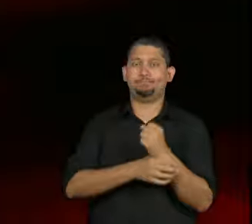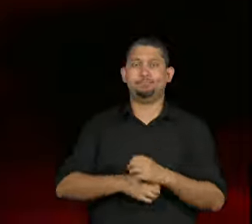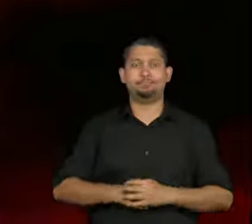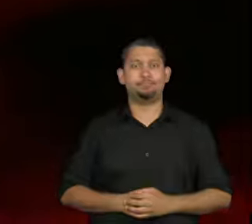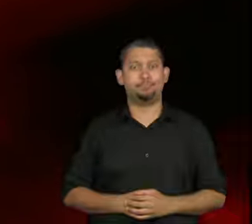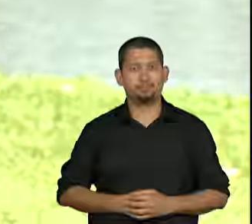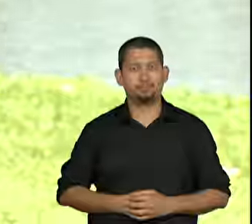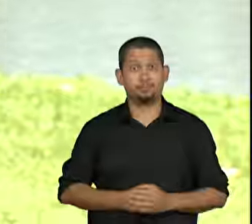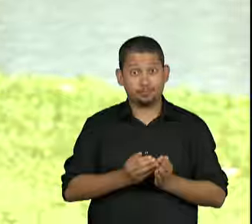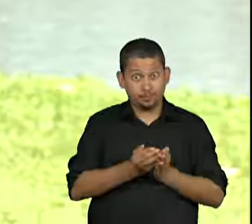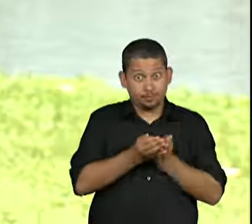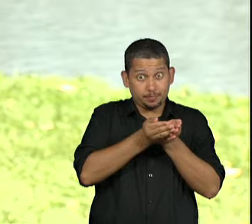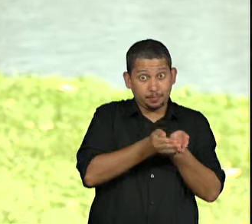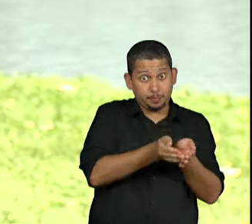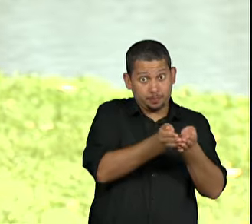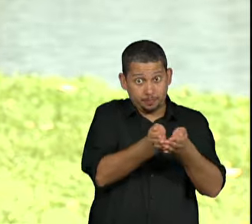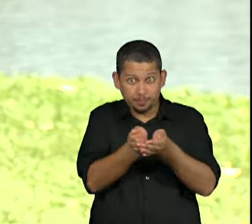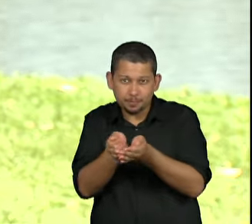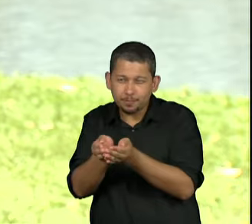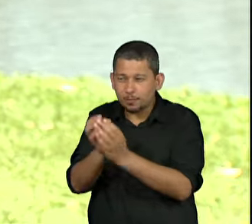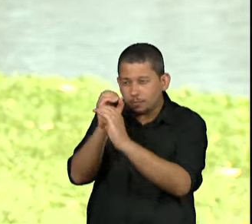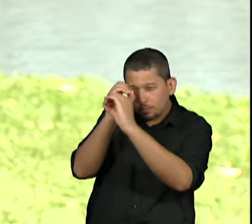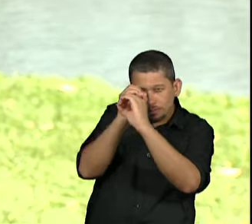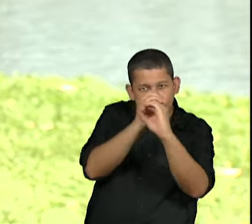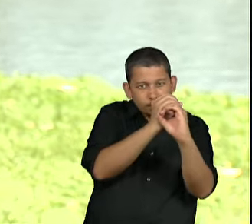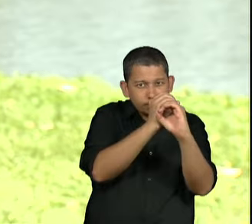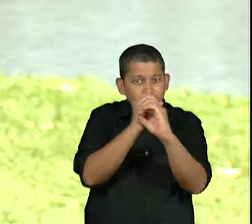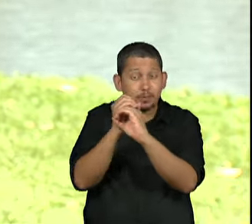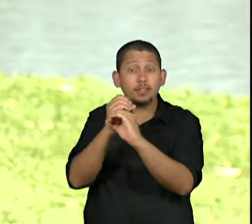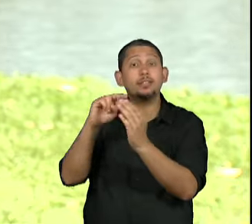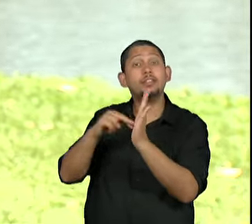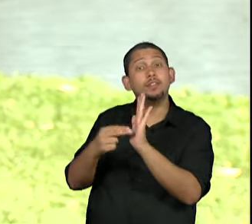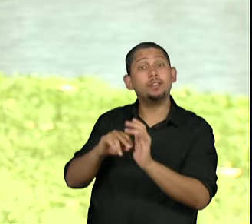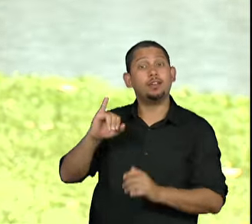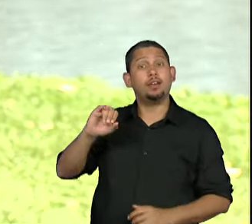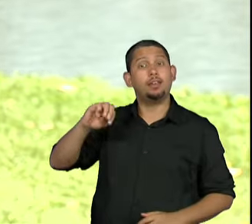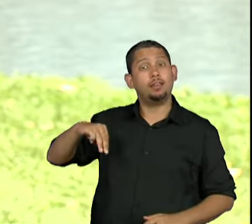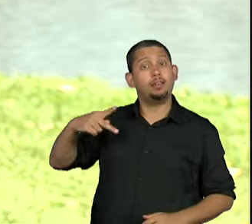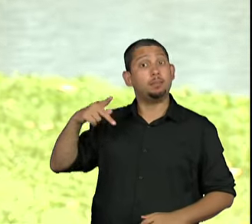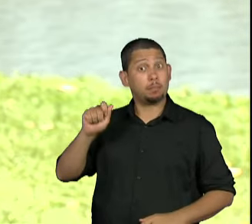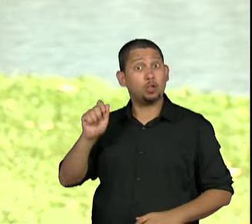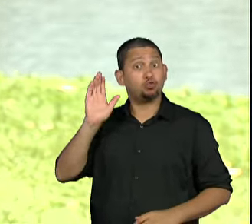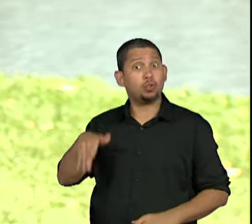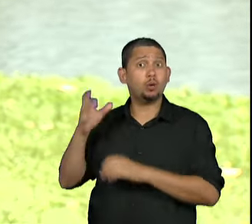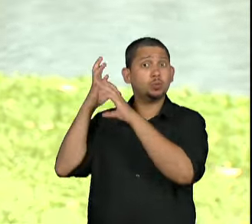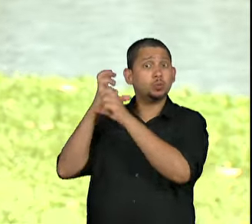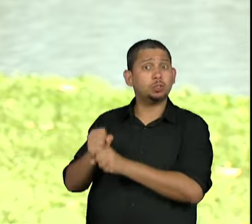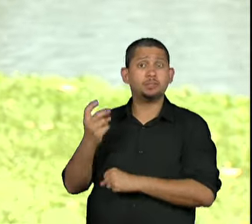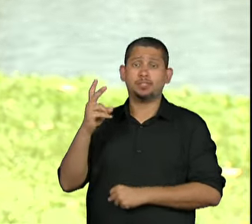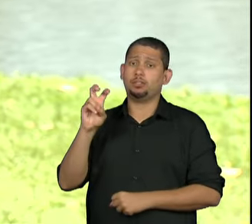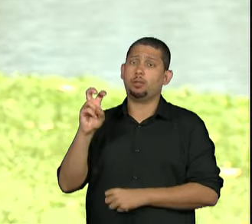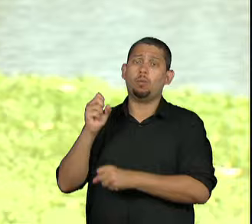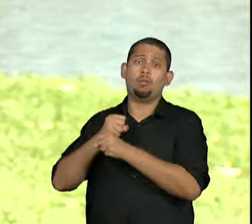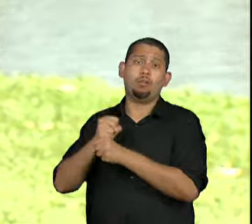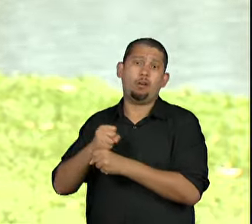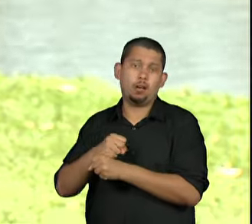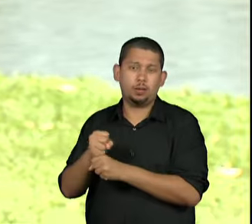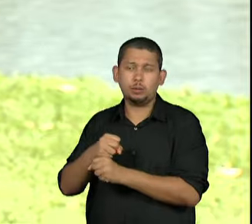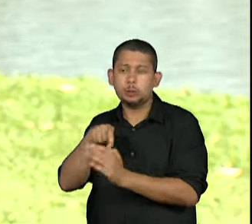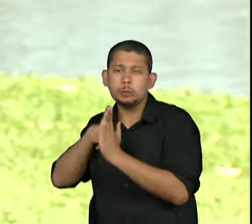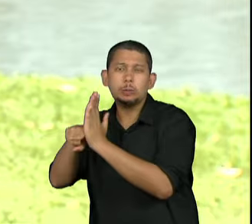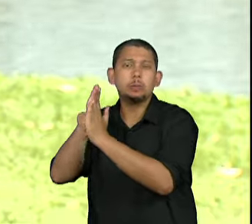A expedição é uma extensão de um estudo de pesquisadores do INPA que há 25 anos vem trabalhando para fazer um